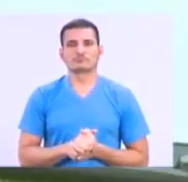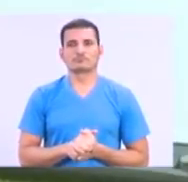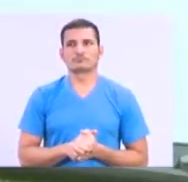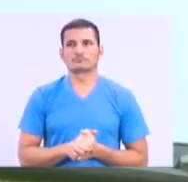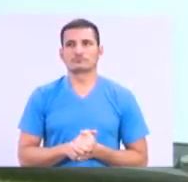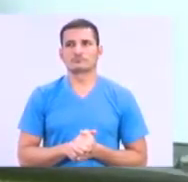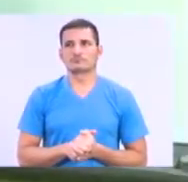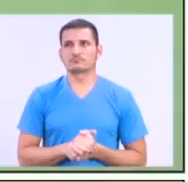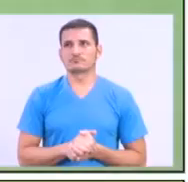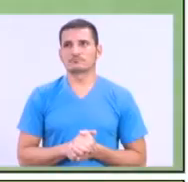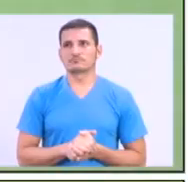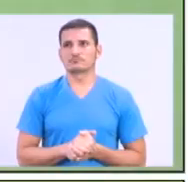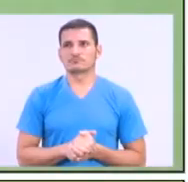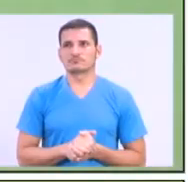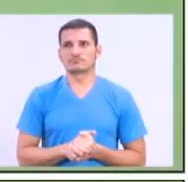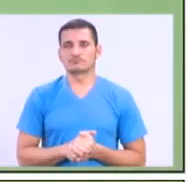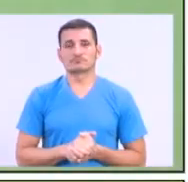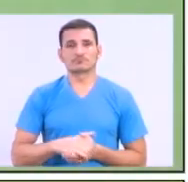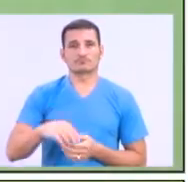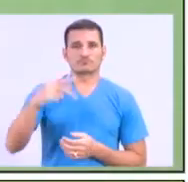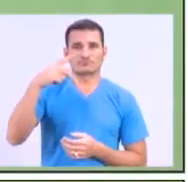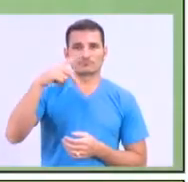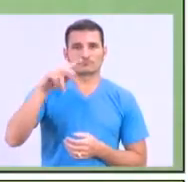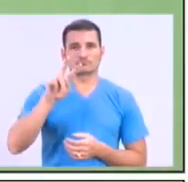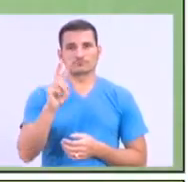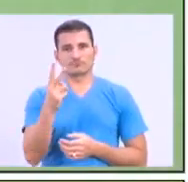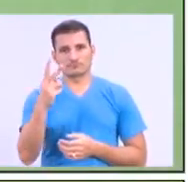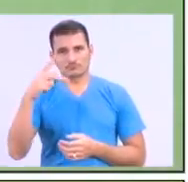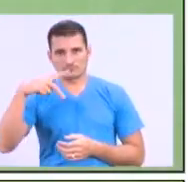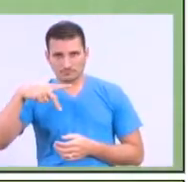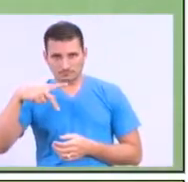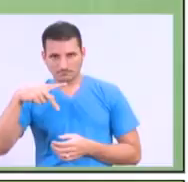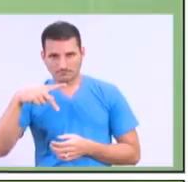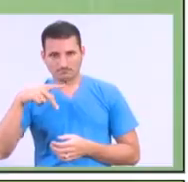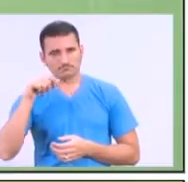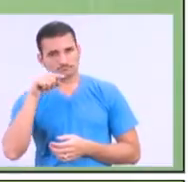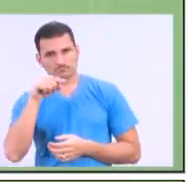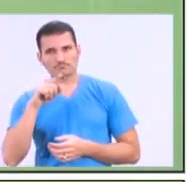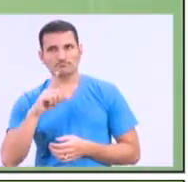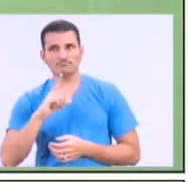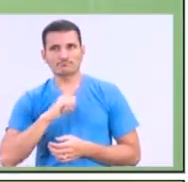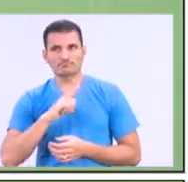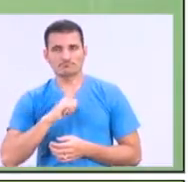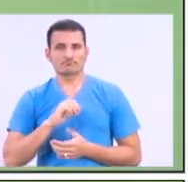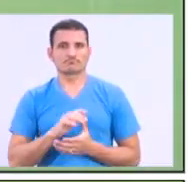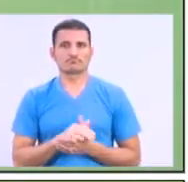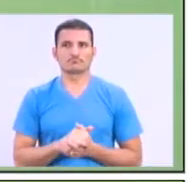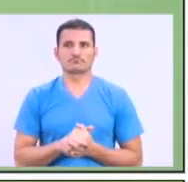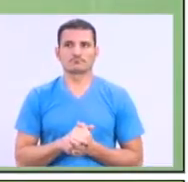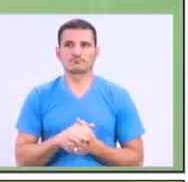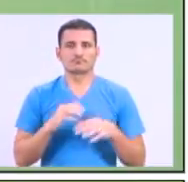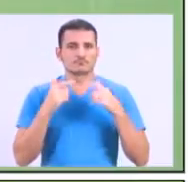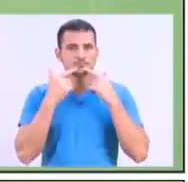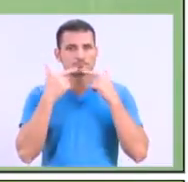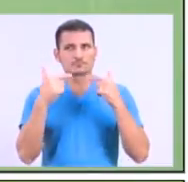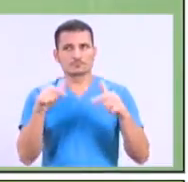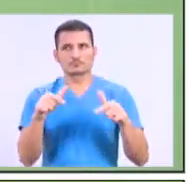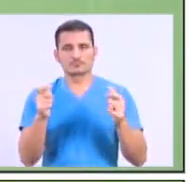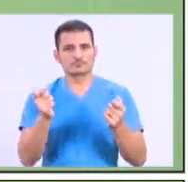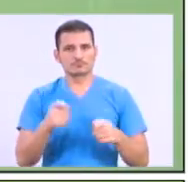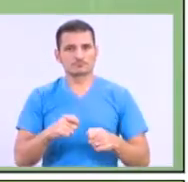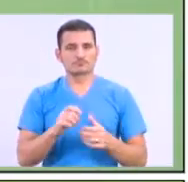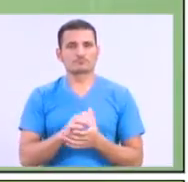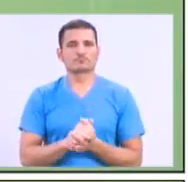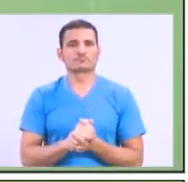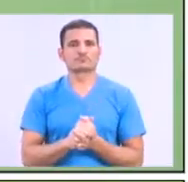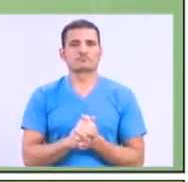significado. E PHP, né, por isso, além dele processar, né, ele permite, é uma linguagem que permite criar